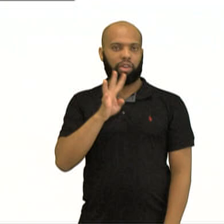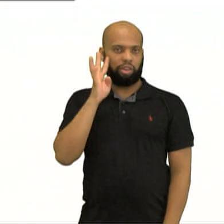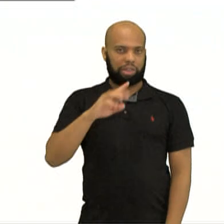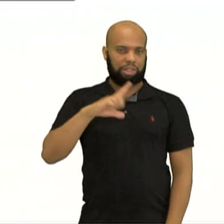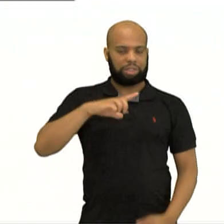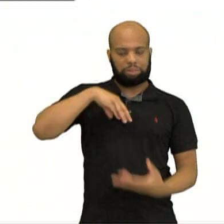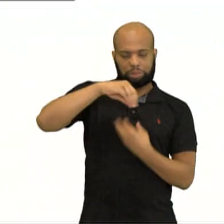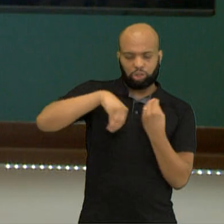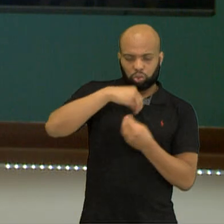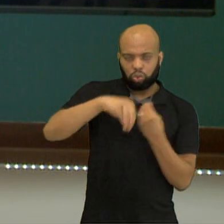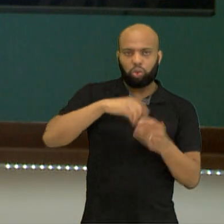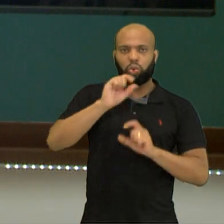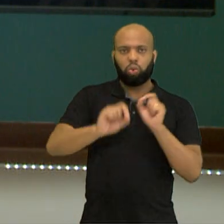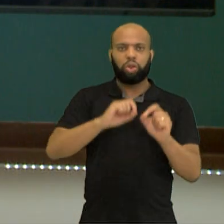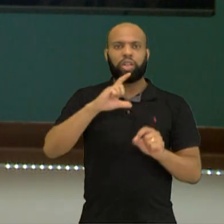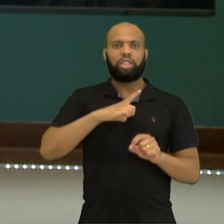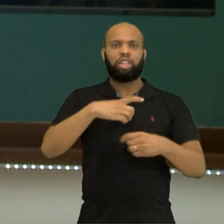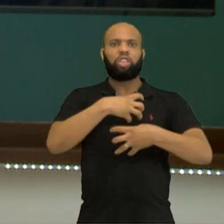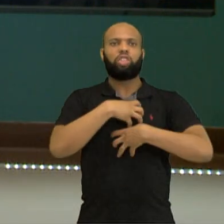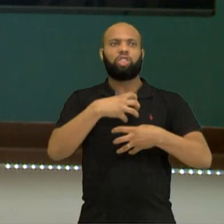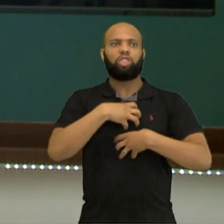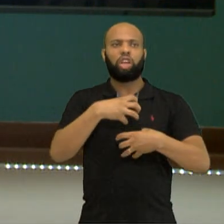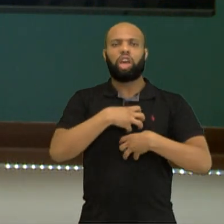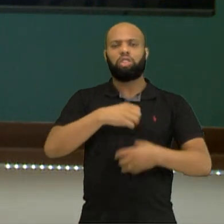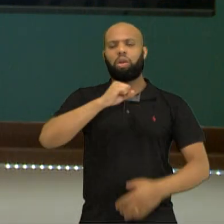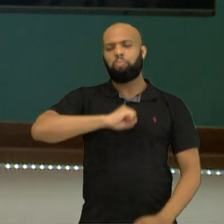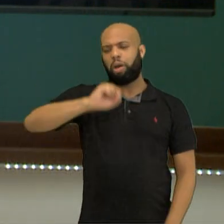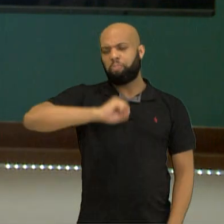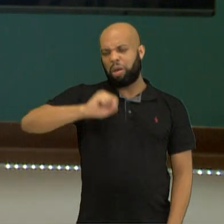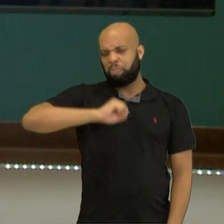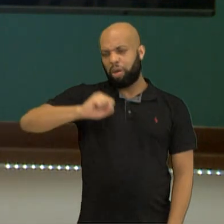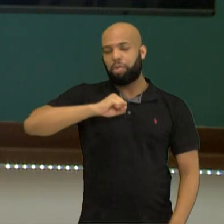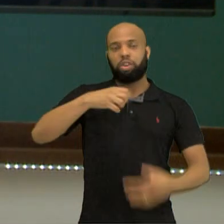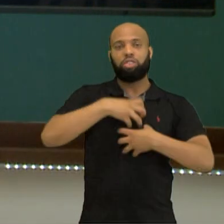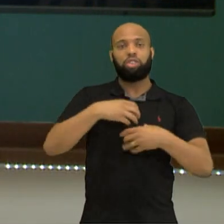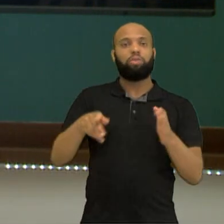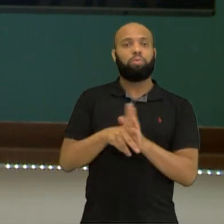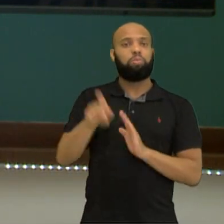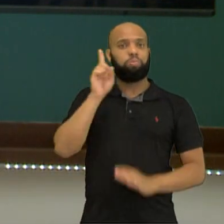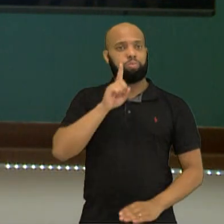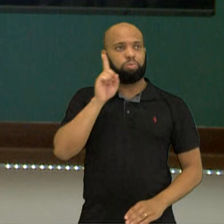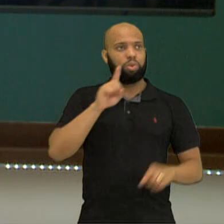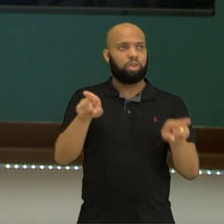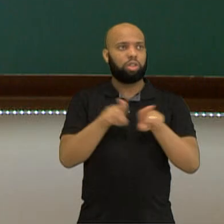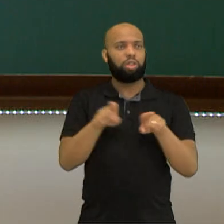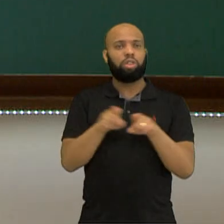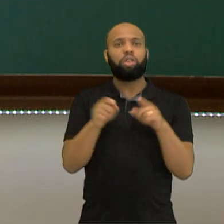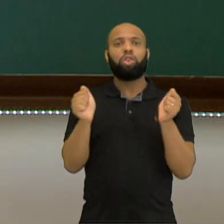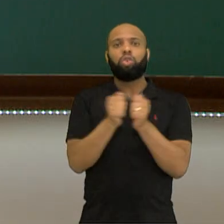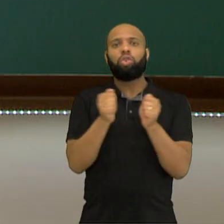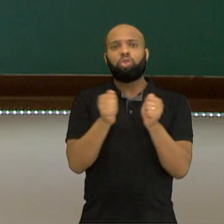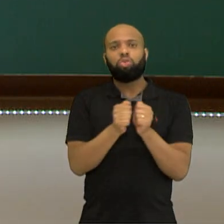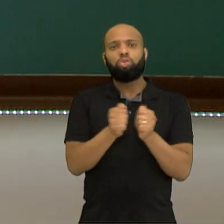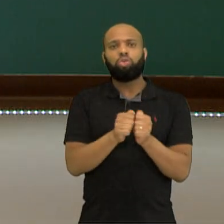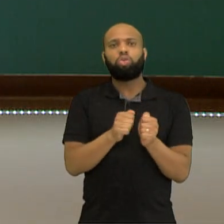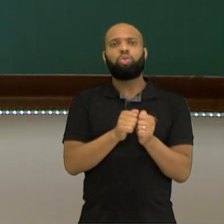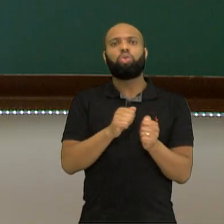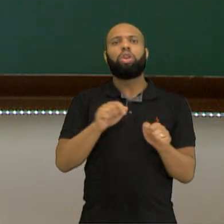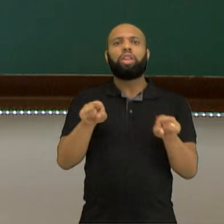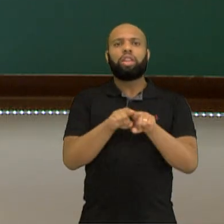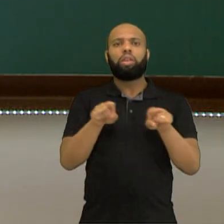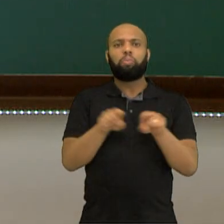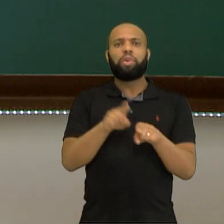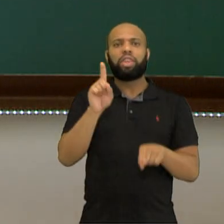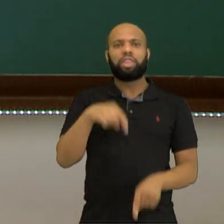a mistura de marchas marciais norte-americanas com o ragtime faz